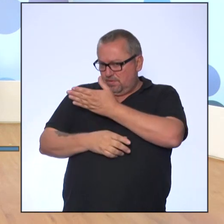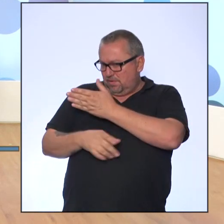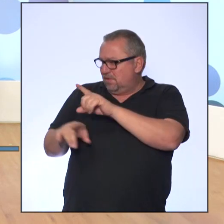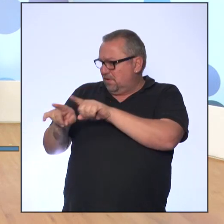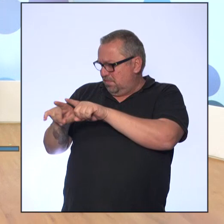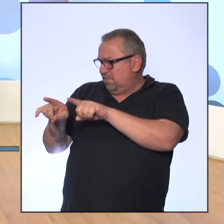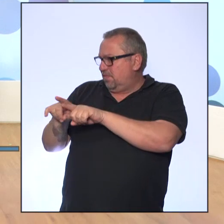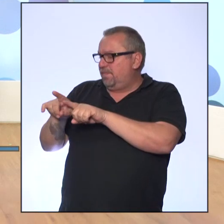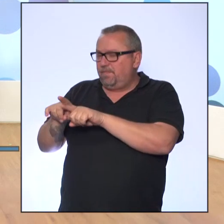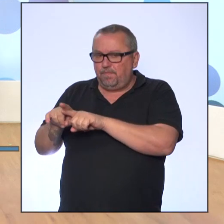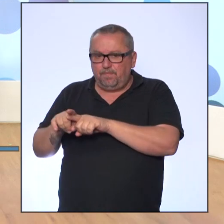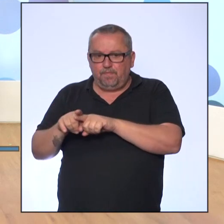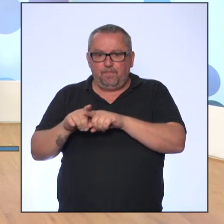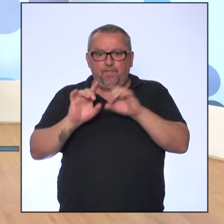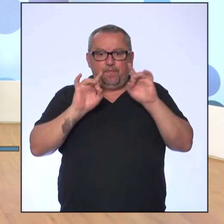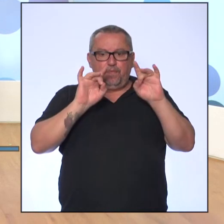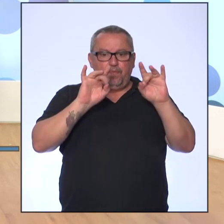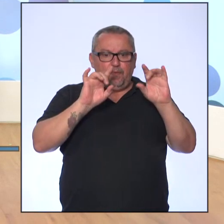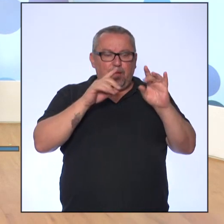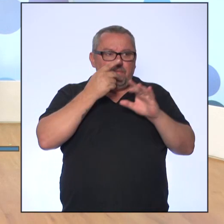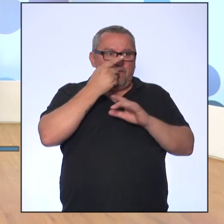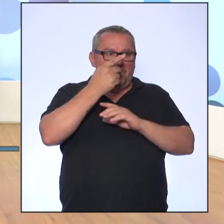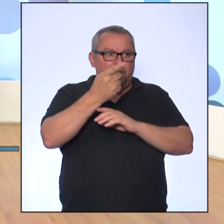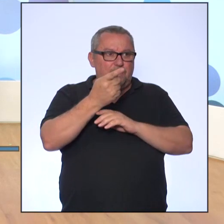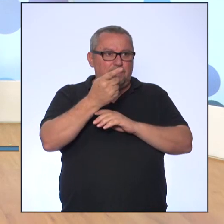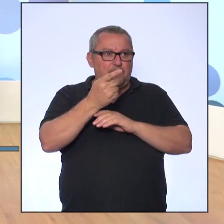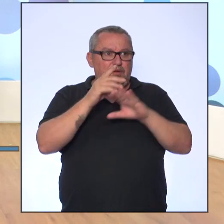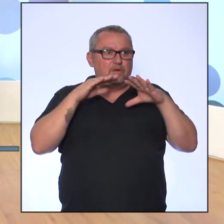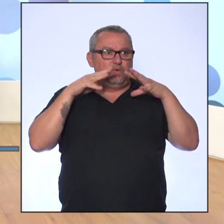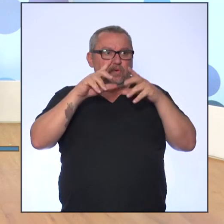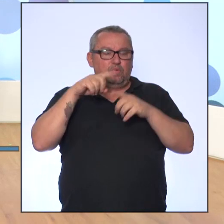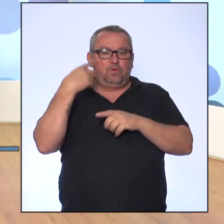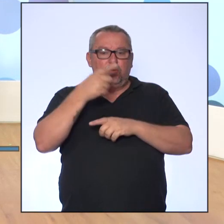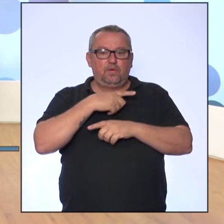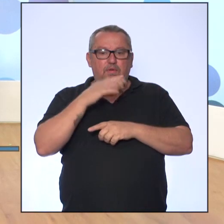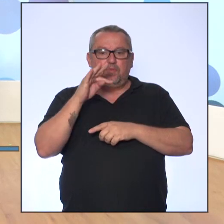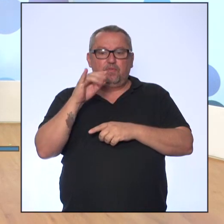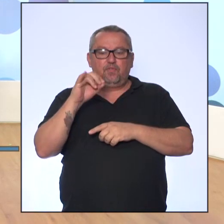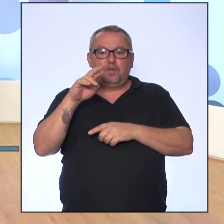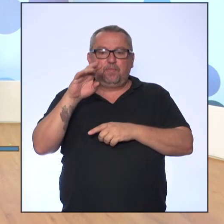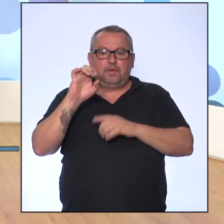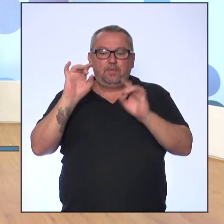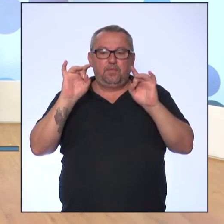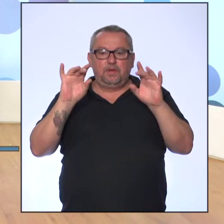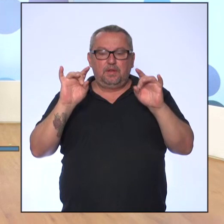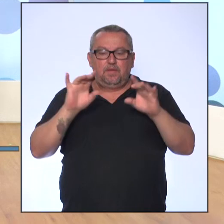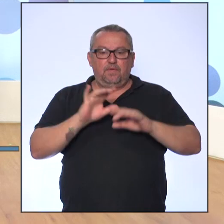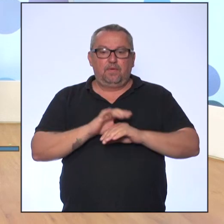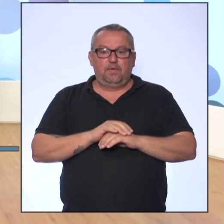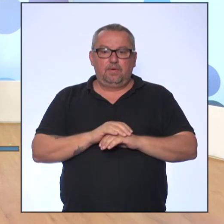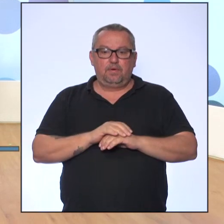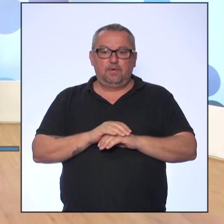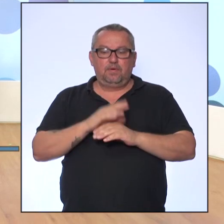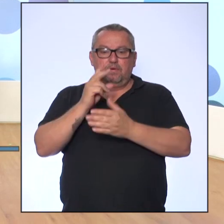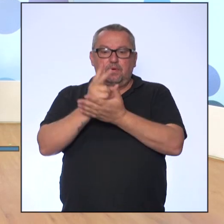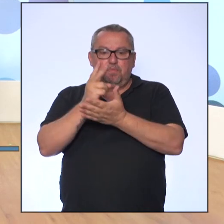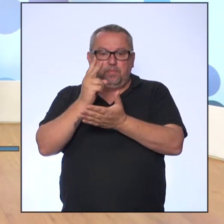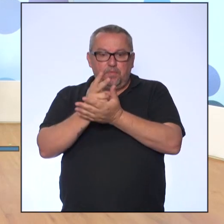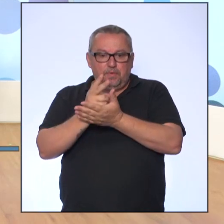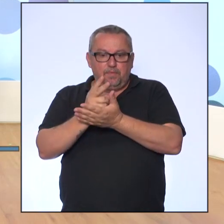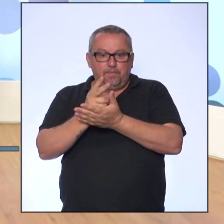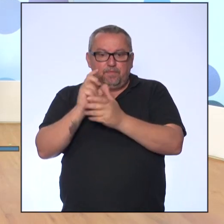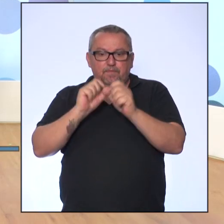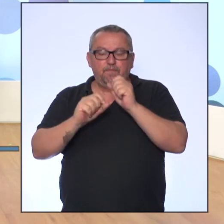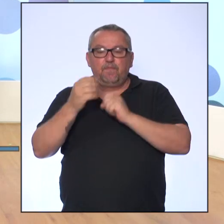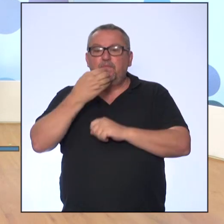um timbre específico seu, né? Todos nós temos timbres vocais específicos, tá? Da mesma forma que a